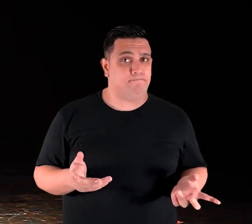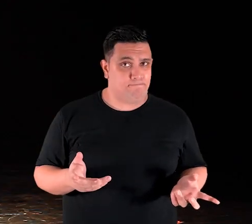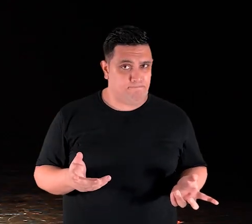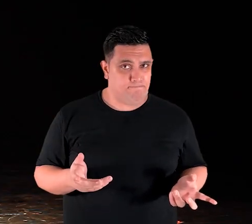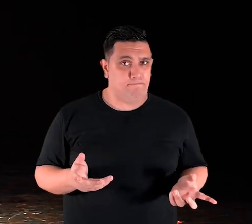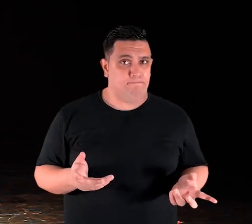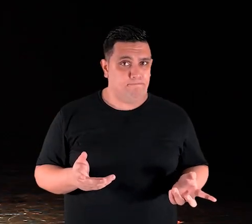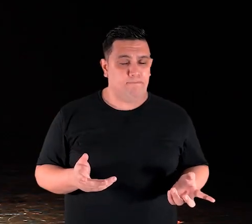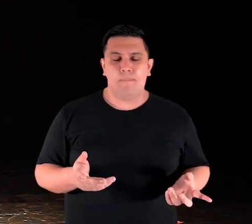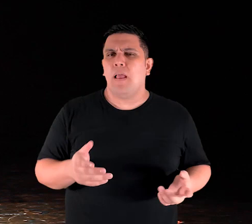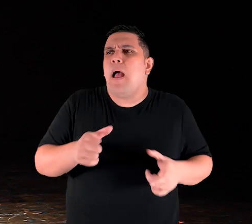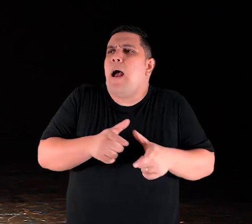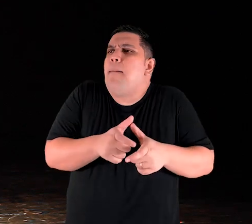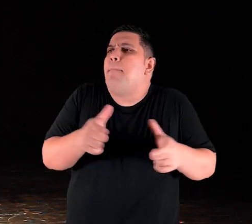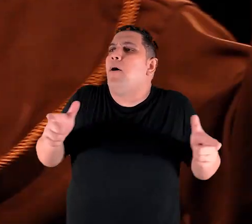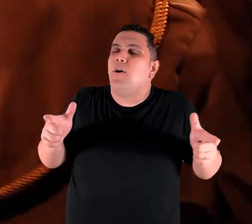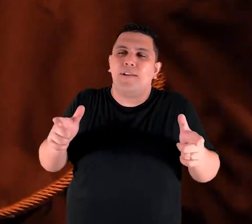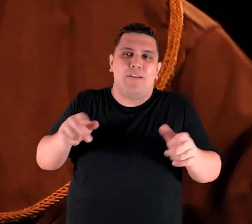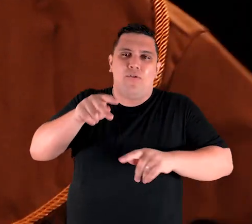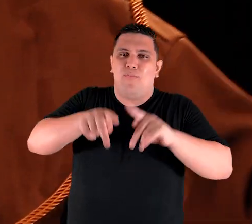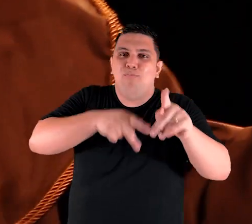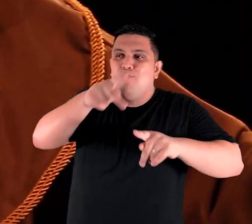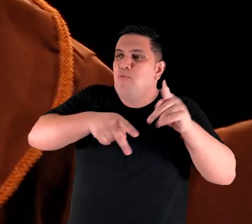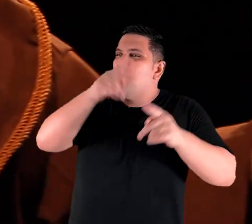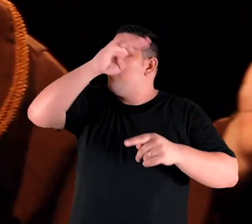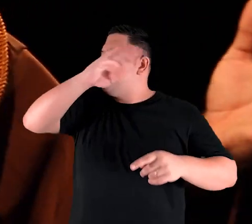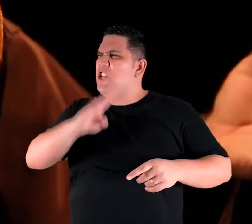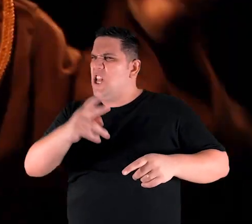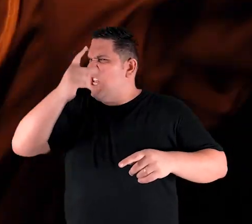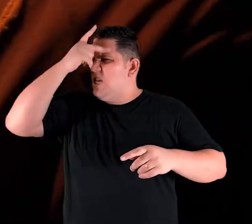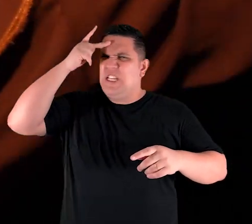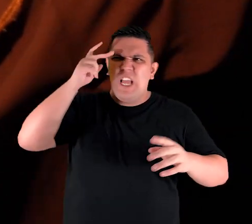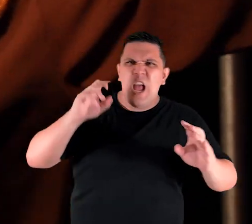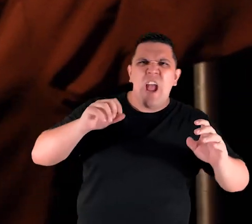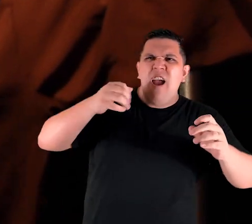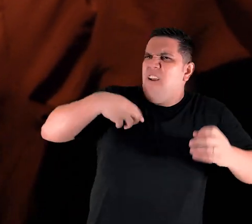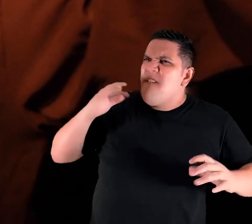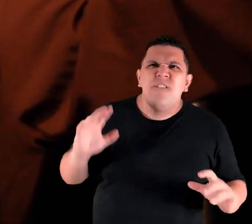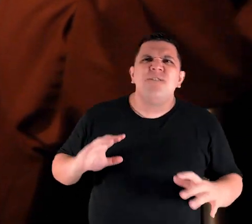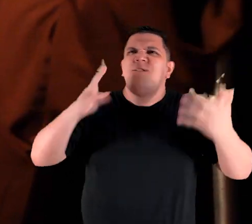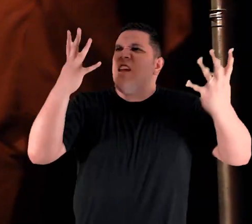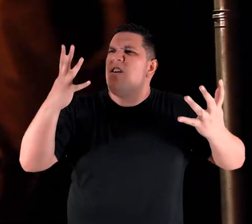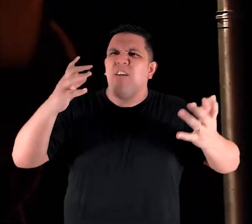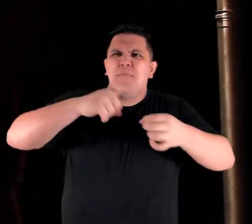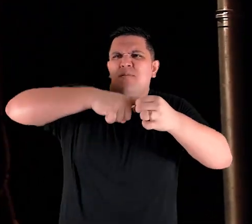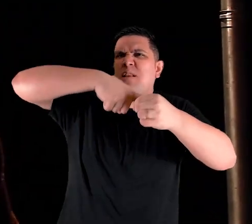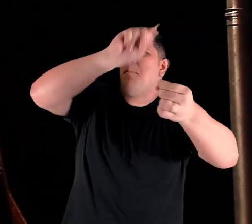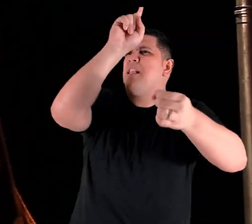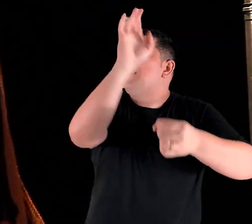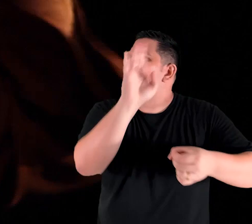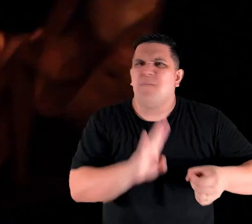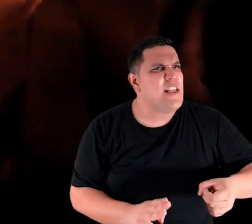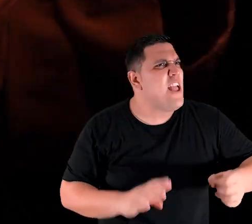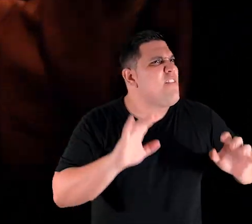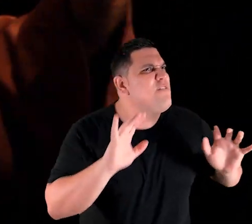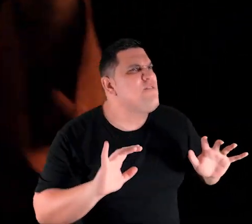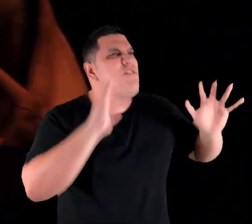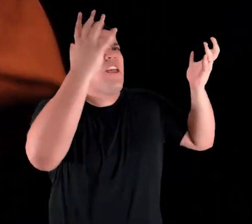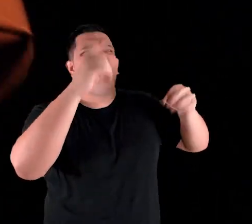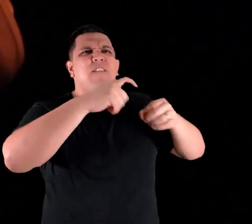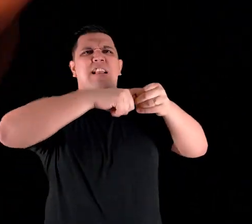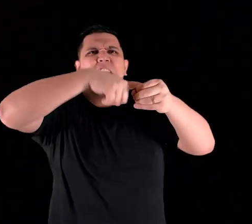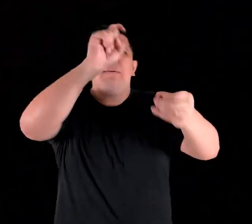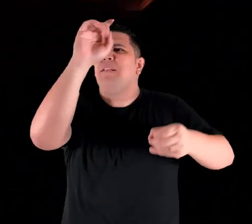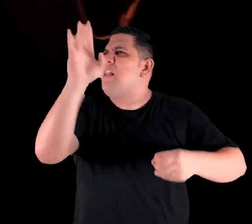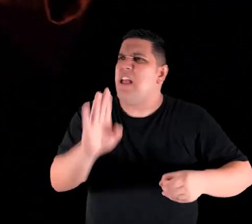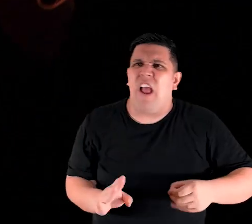A maioria do povo brasileiro vibrava nas ruas. Viva a independência do Brasil! Viva! Viva a